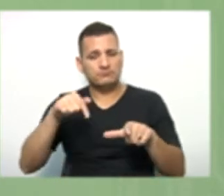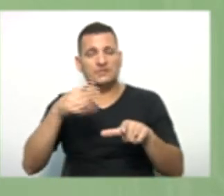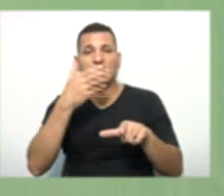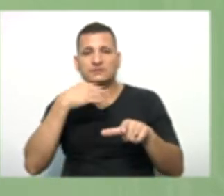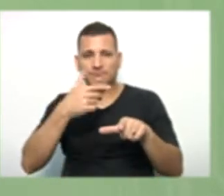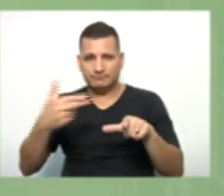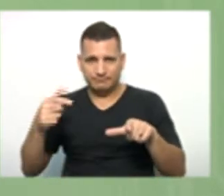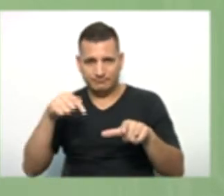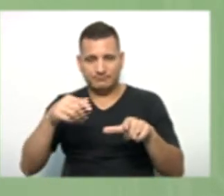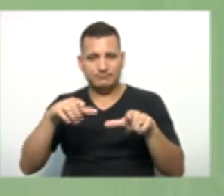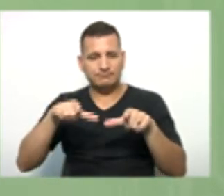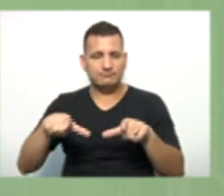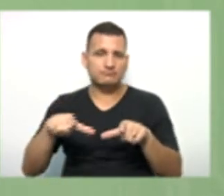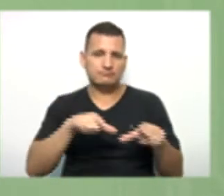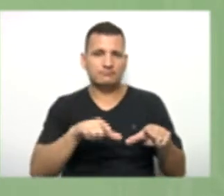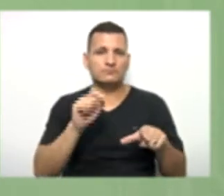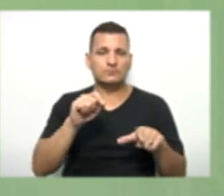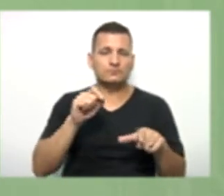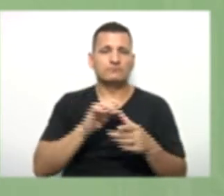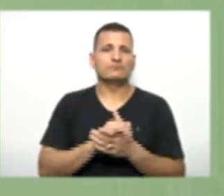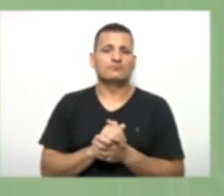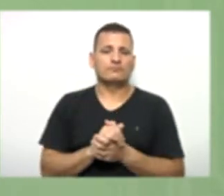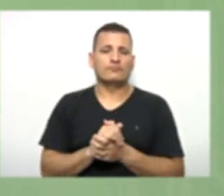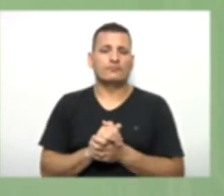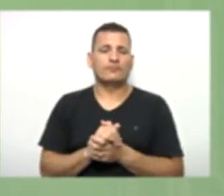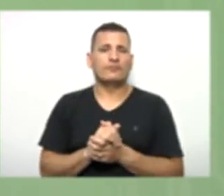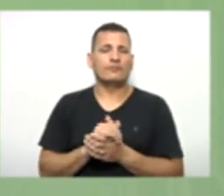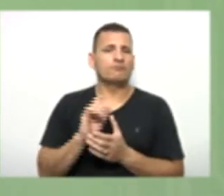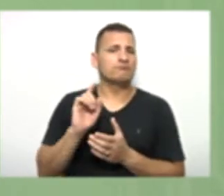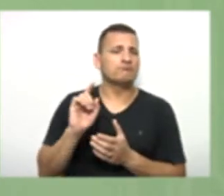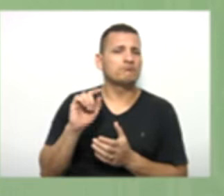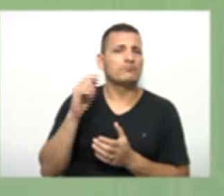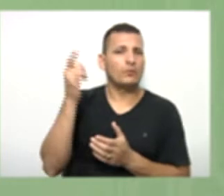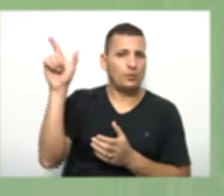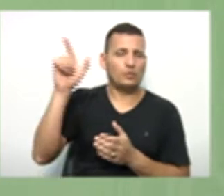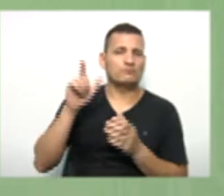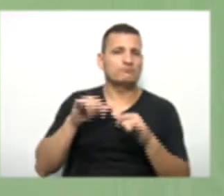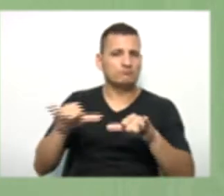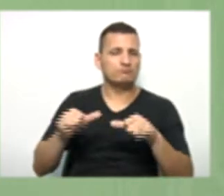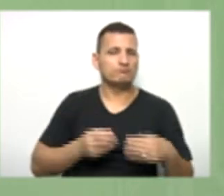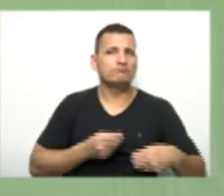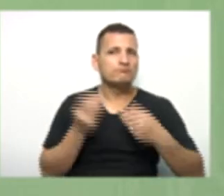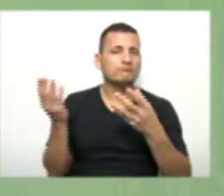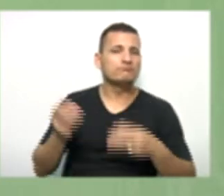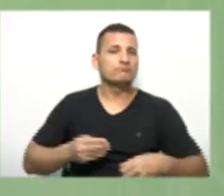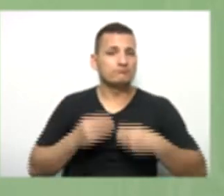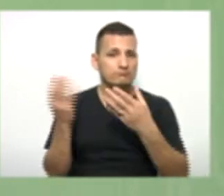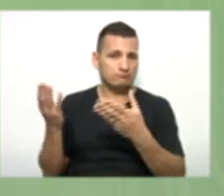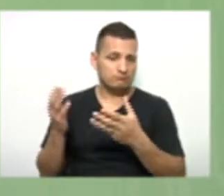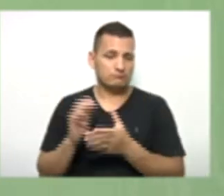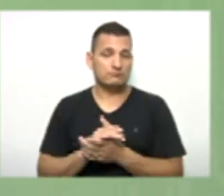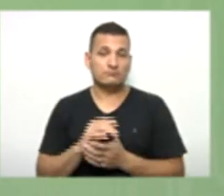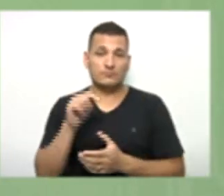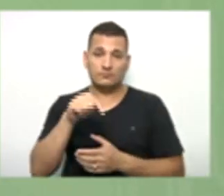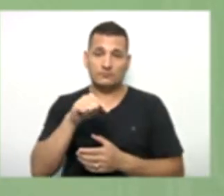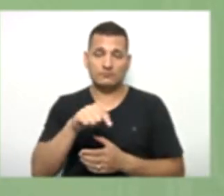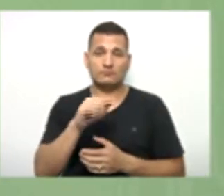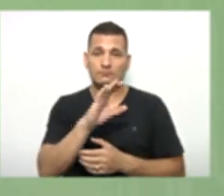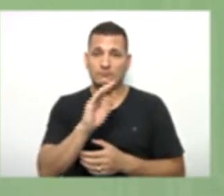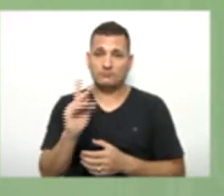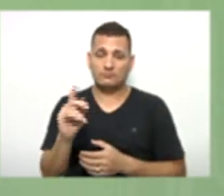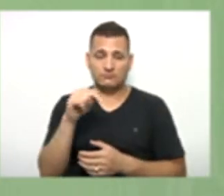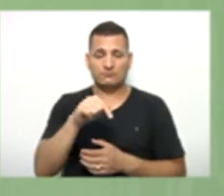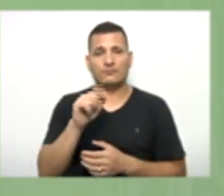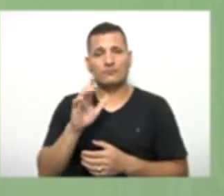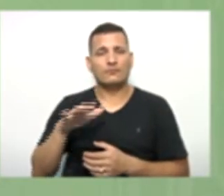para cumprimento de contrato de fornecimento com uma rede de supermercado, desde que o objeto social da cooperativa seja no